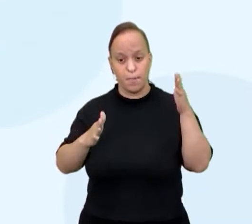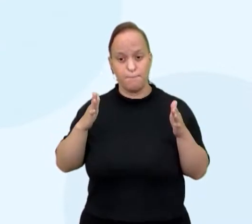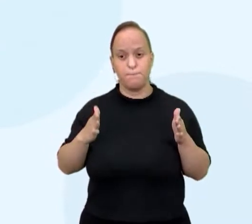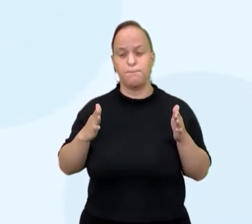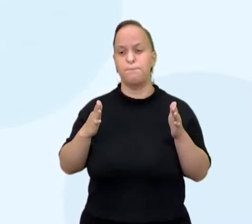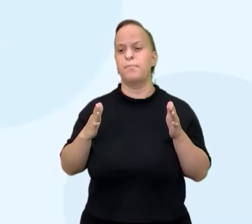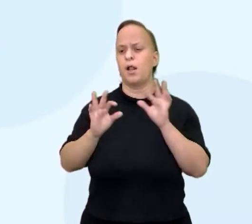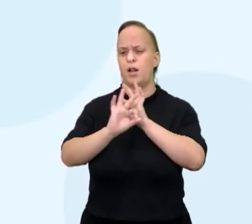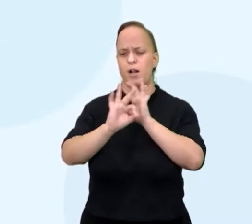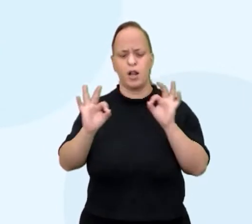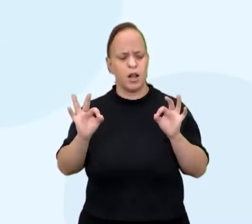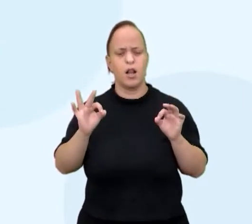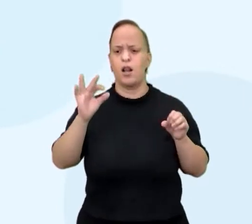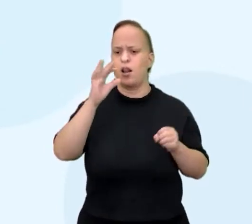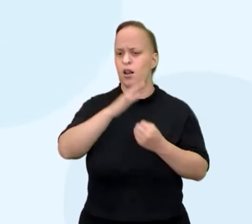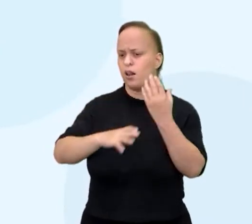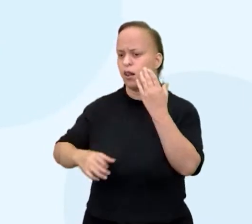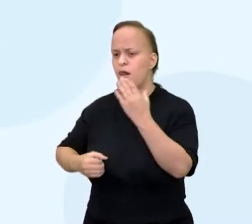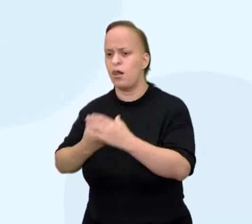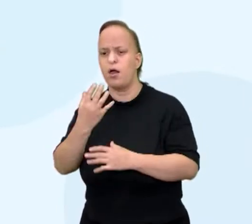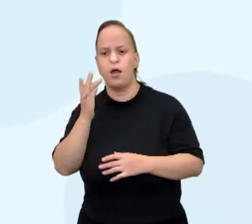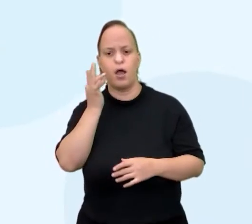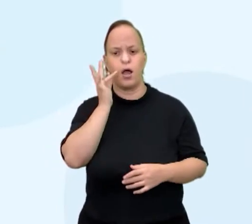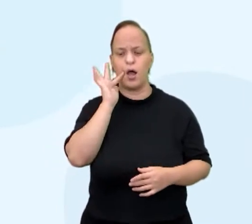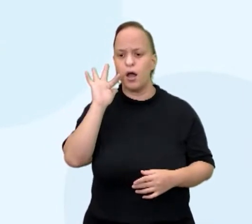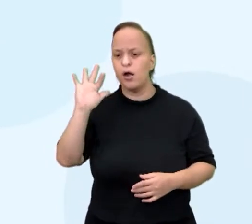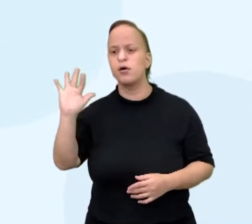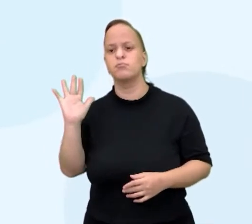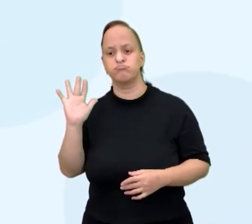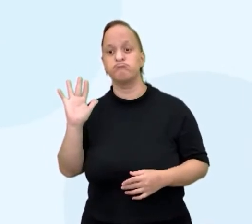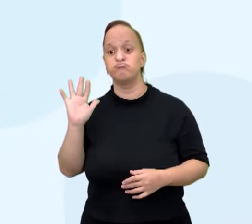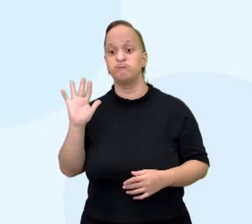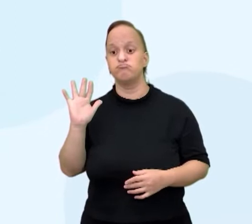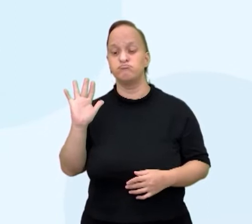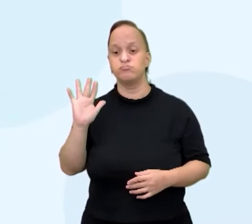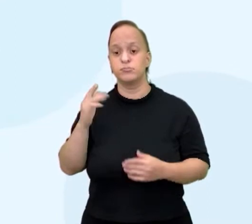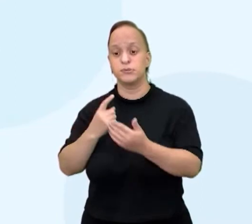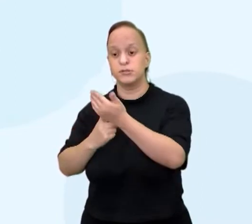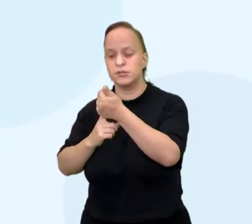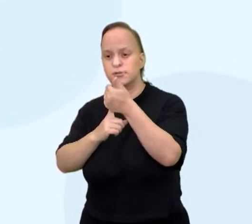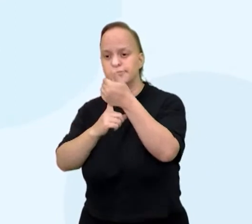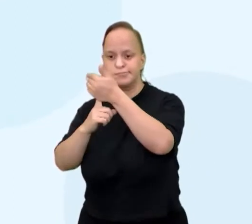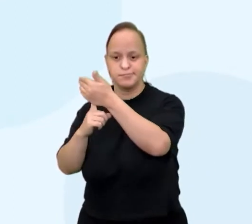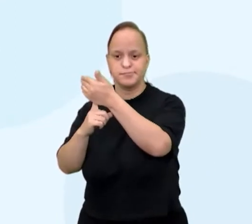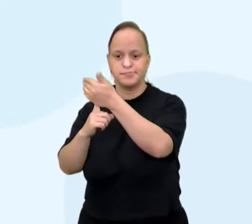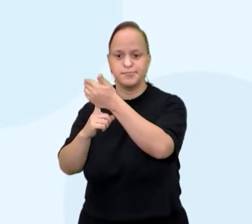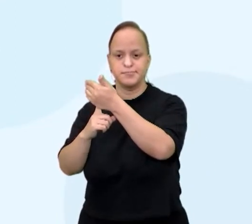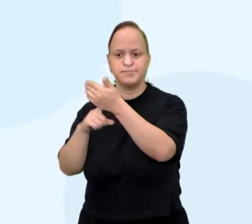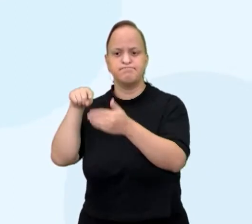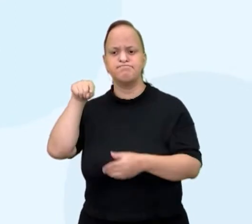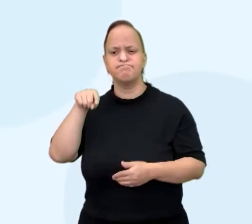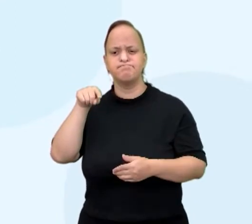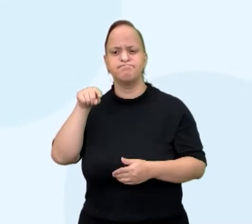beleza, inovação e paz entre os países europeus. A Belle Époque foi representada por